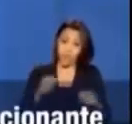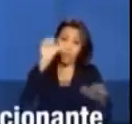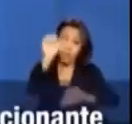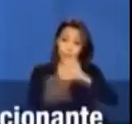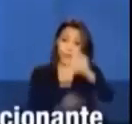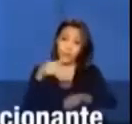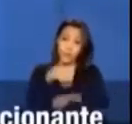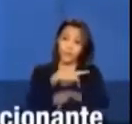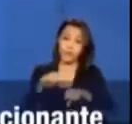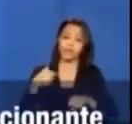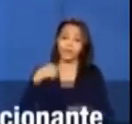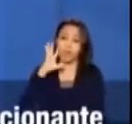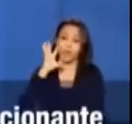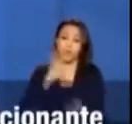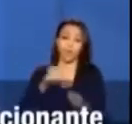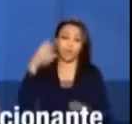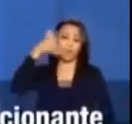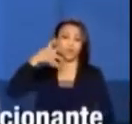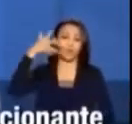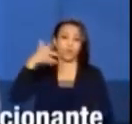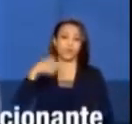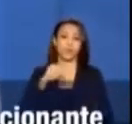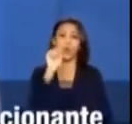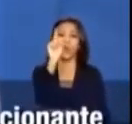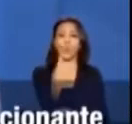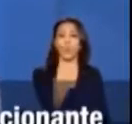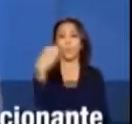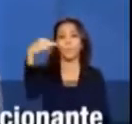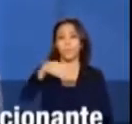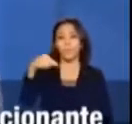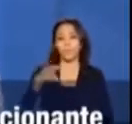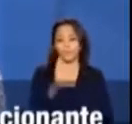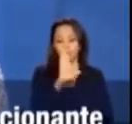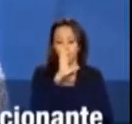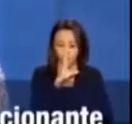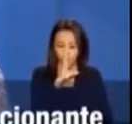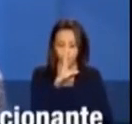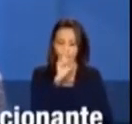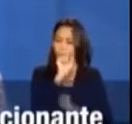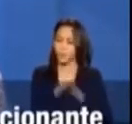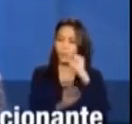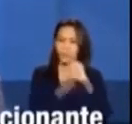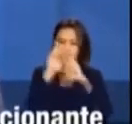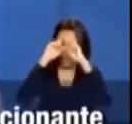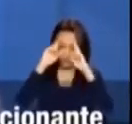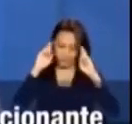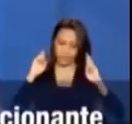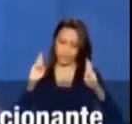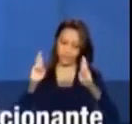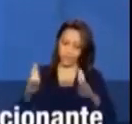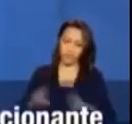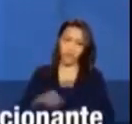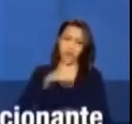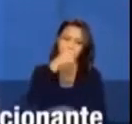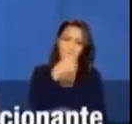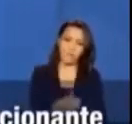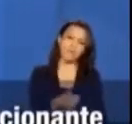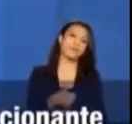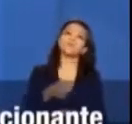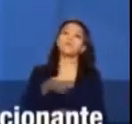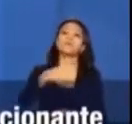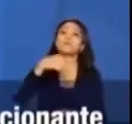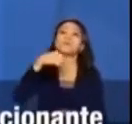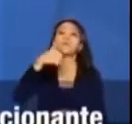encerrar a minha fala com um minuto de silêncio em respeito a 115 mil